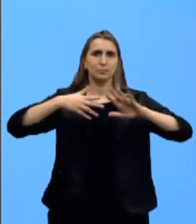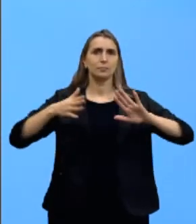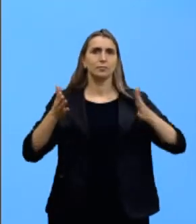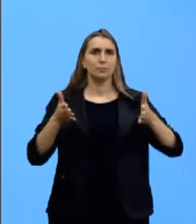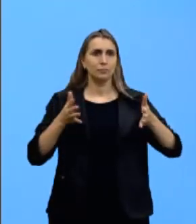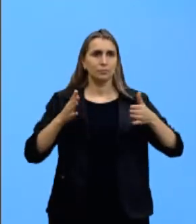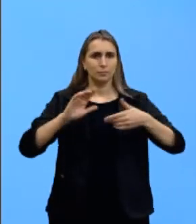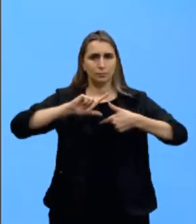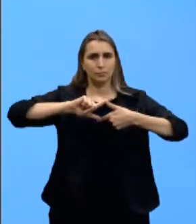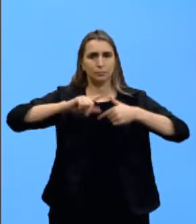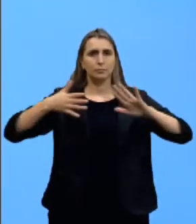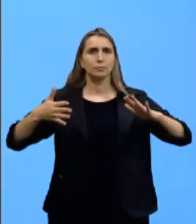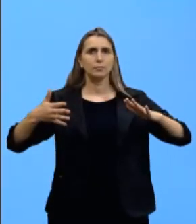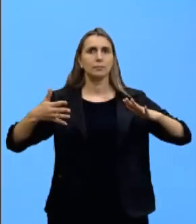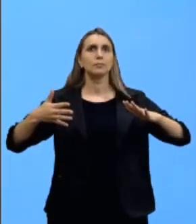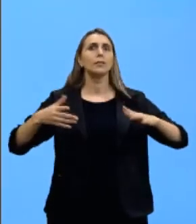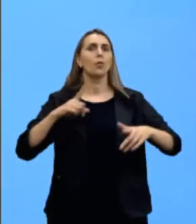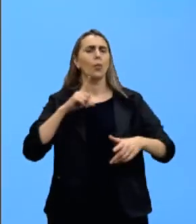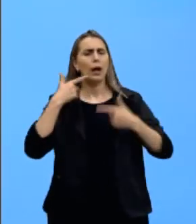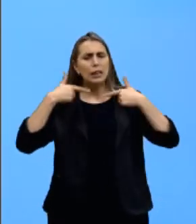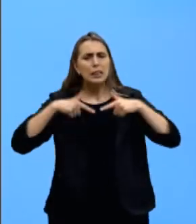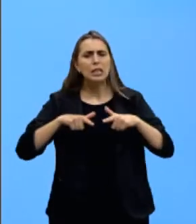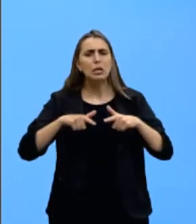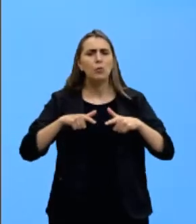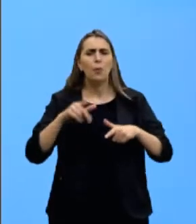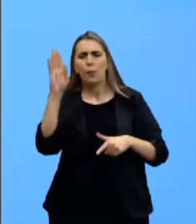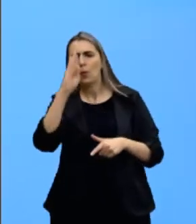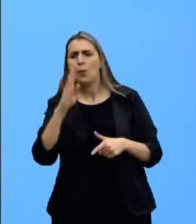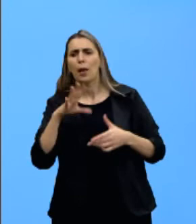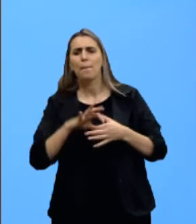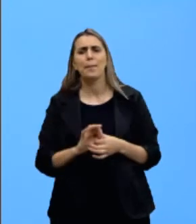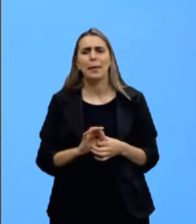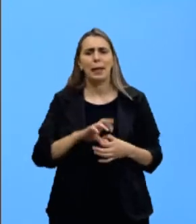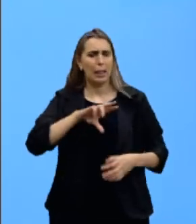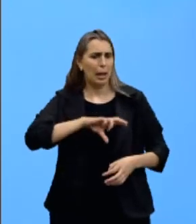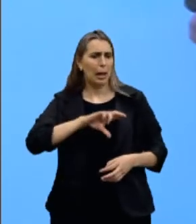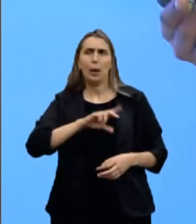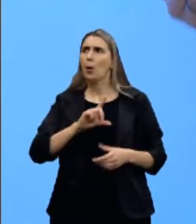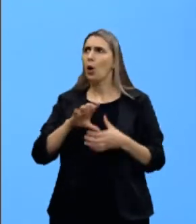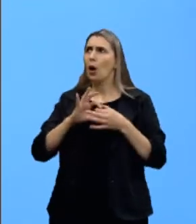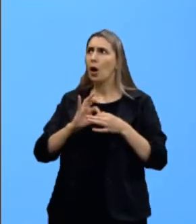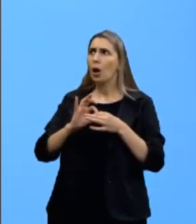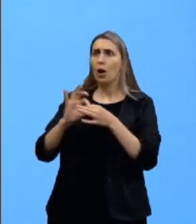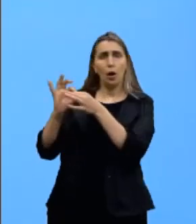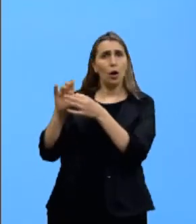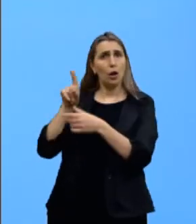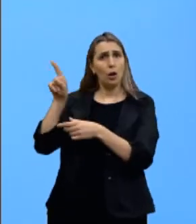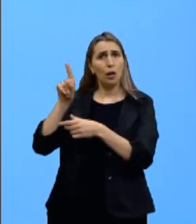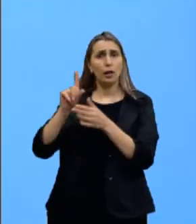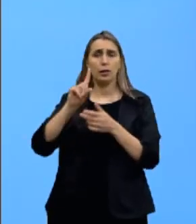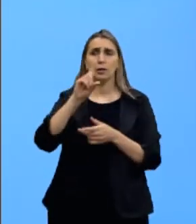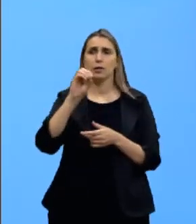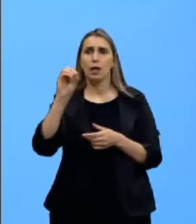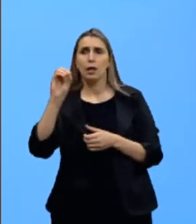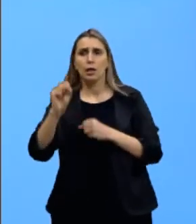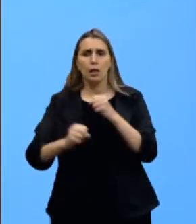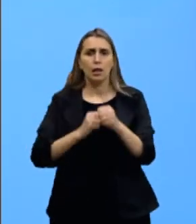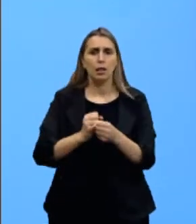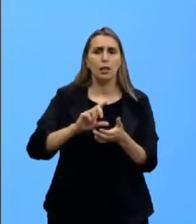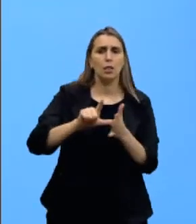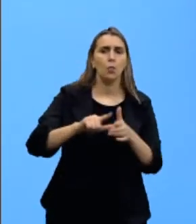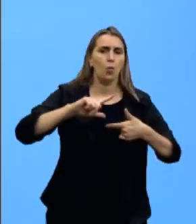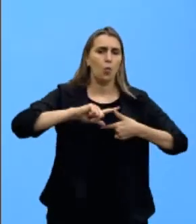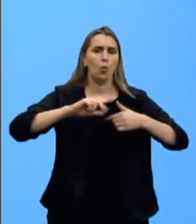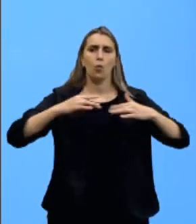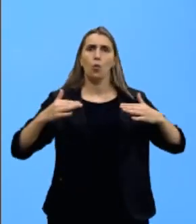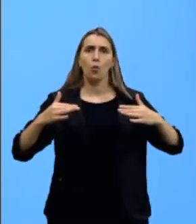procura de uma língua brasileira né que a nossa língua era muito apegada a Portugal por quê que lá 100 anos depois no modernismo